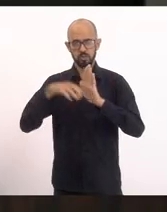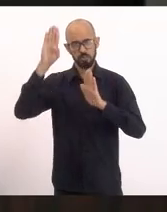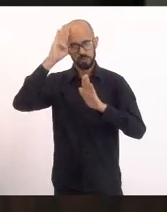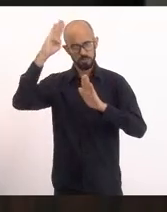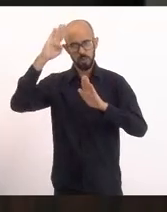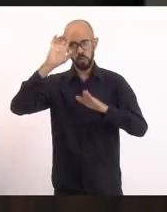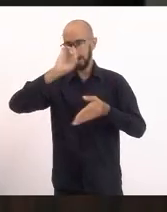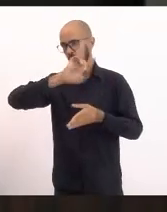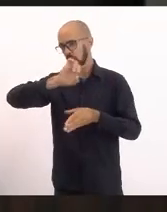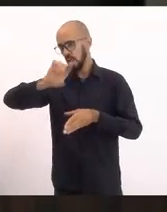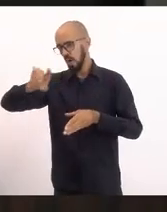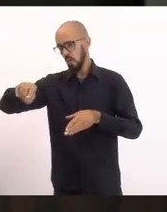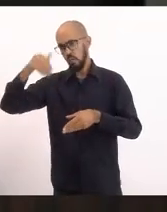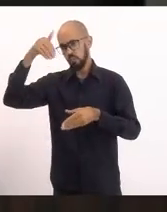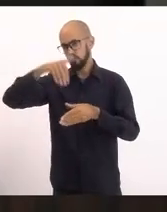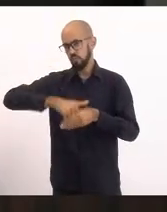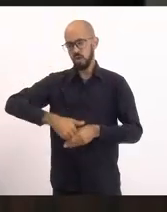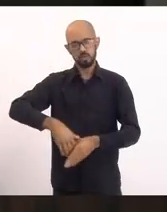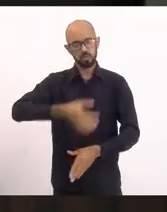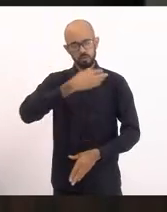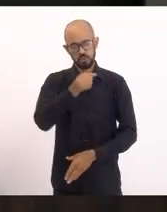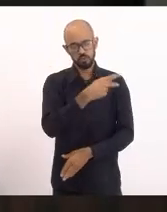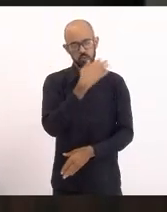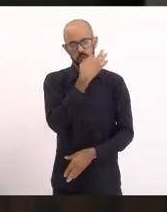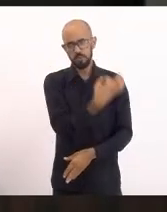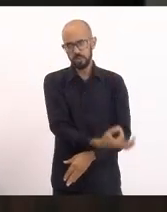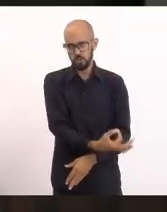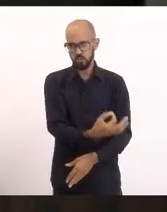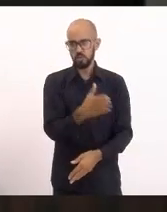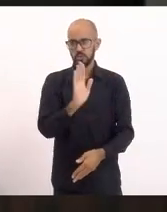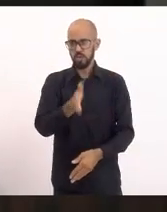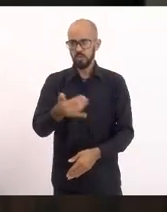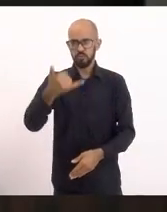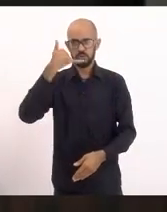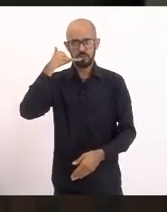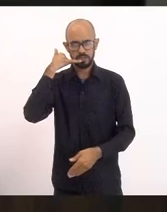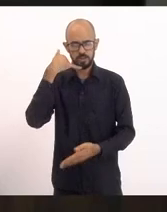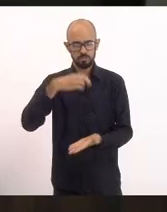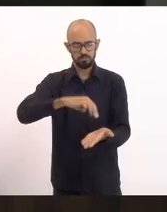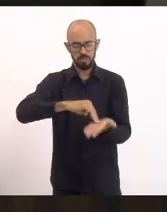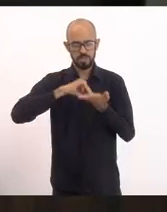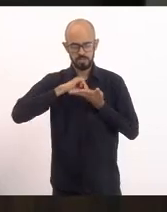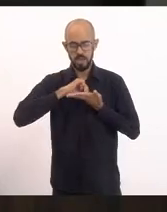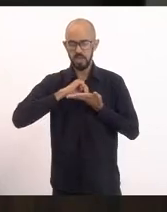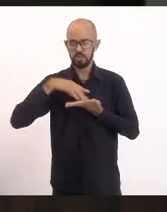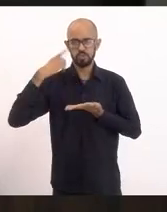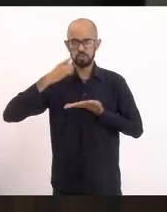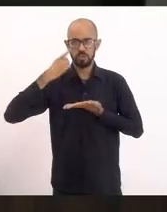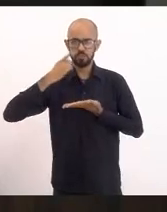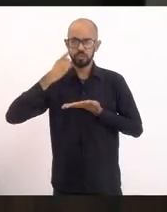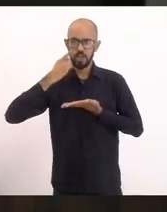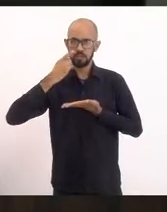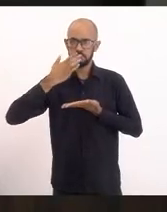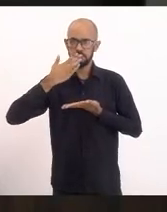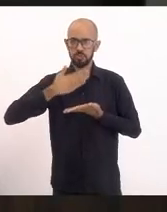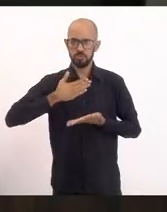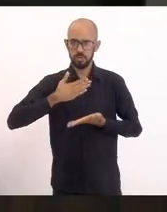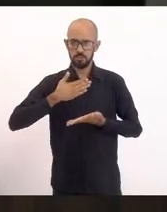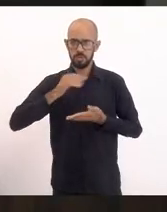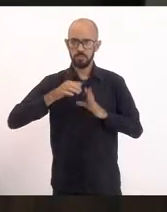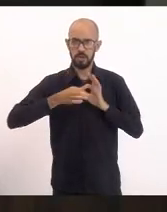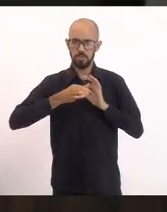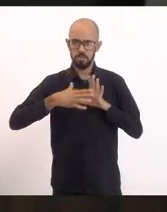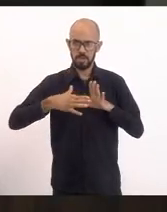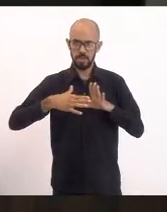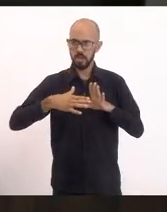vota com o seu posicionamento. Eu recebi muitas ligações, mensagens de parlamentares pedindo para liberar, para